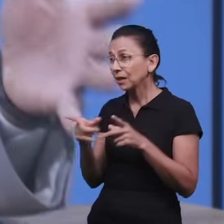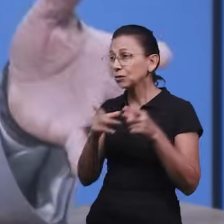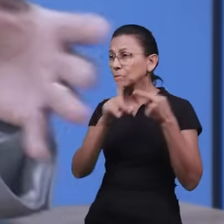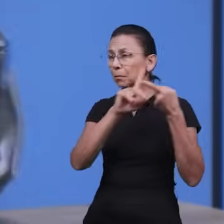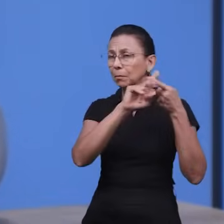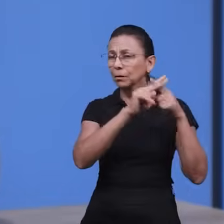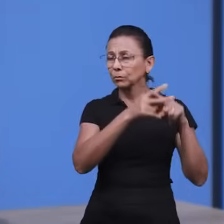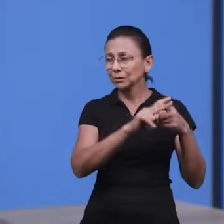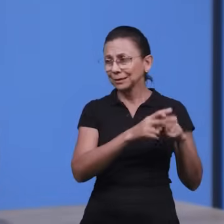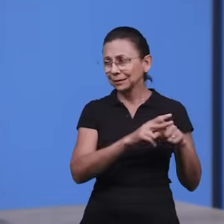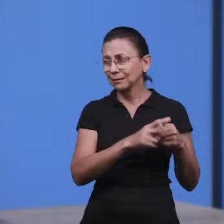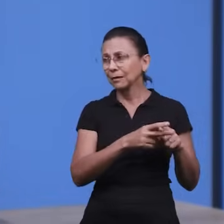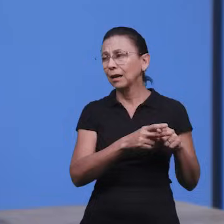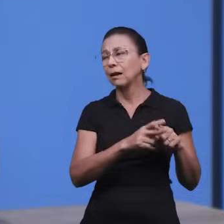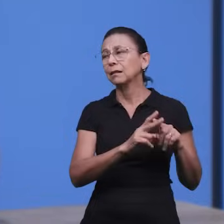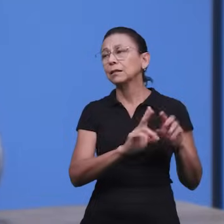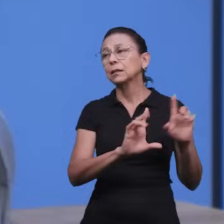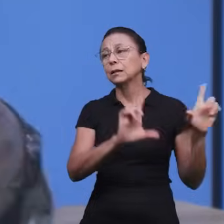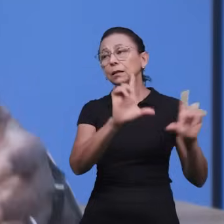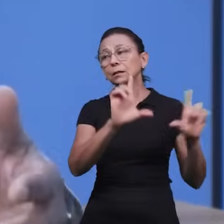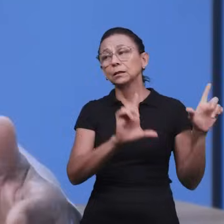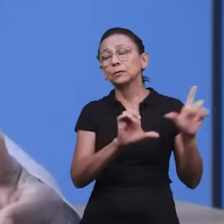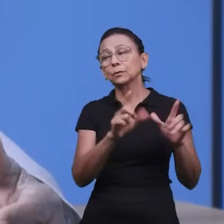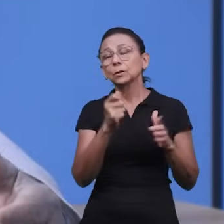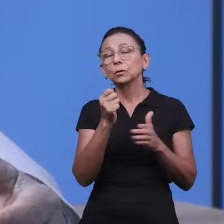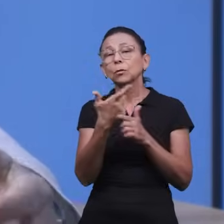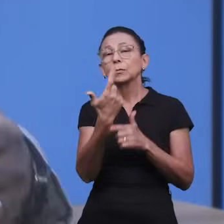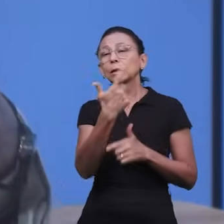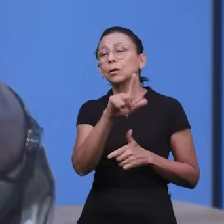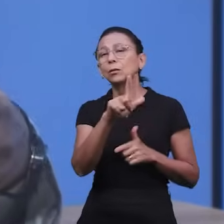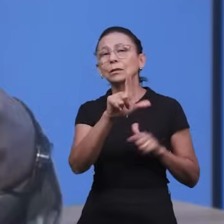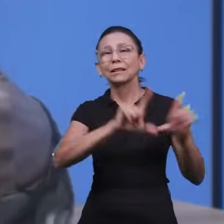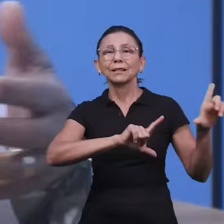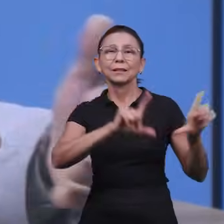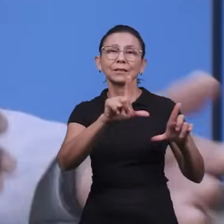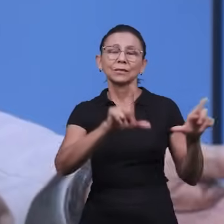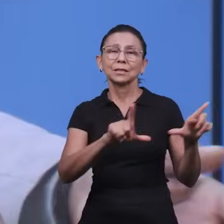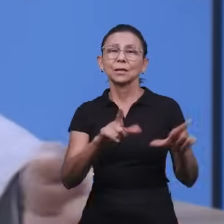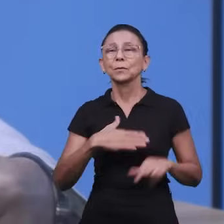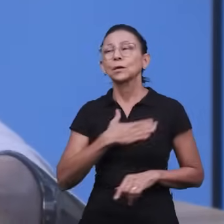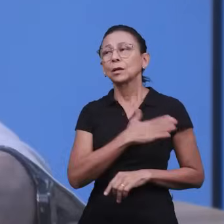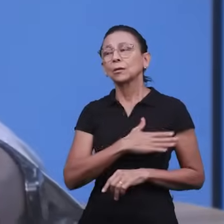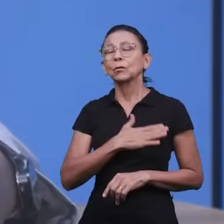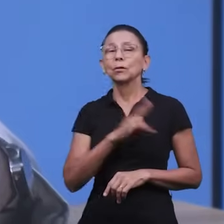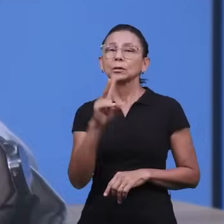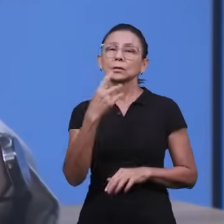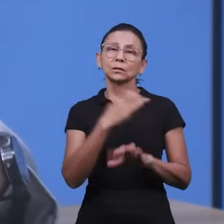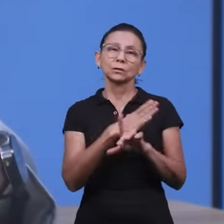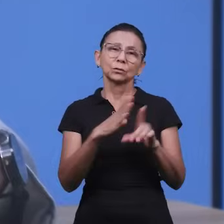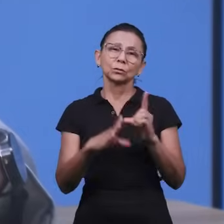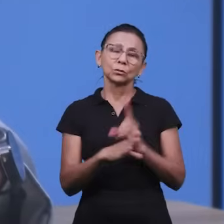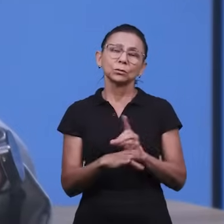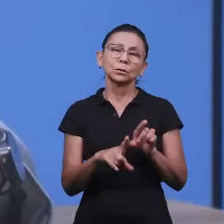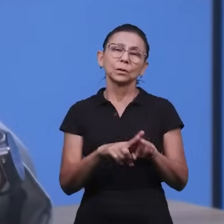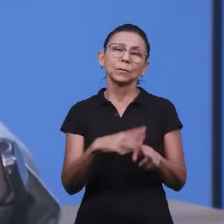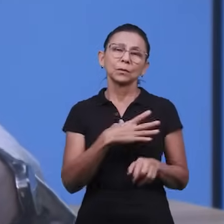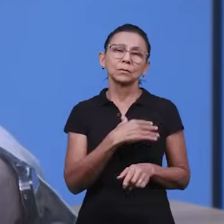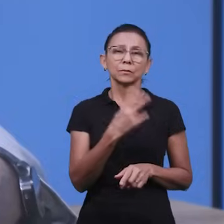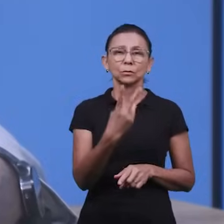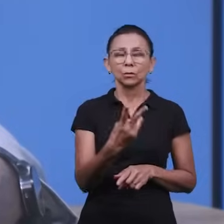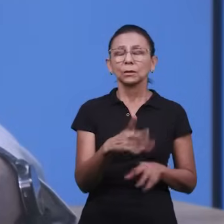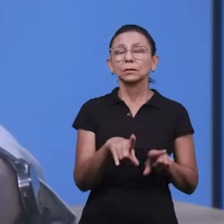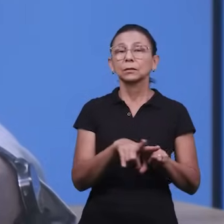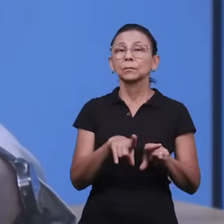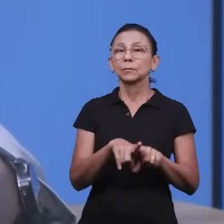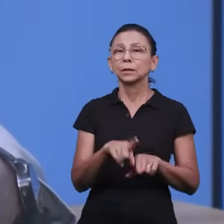para consertar, ou adquirir um outro aparelho, para que a gente possa assistir os cultos, as crianças possam ter o divertimento dela.